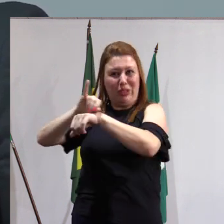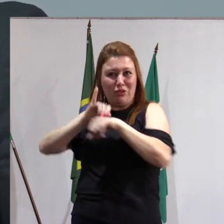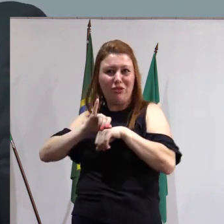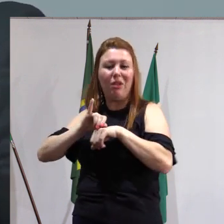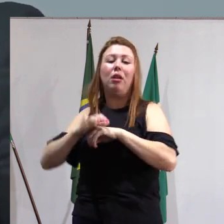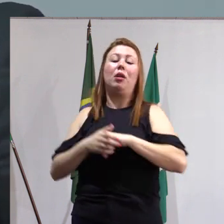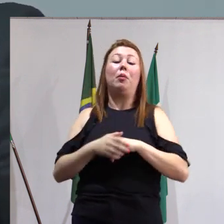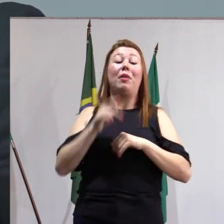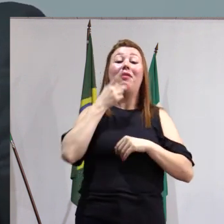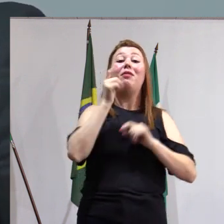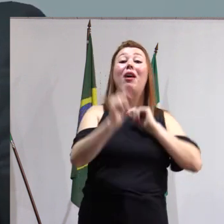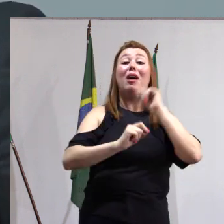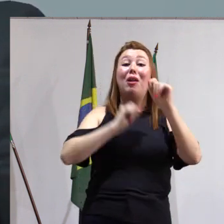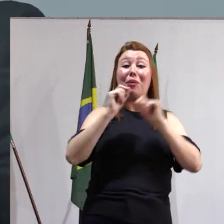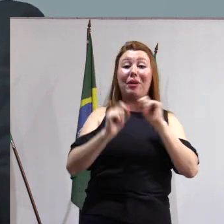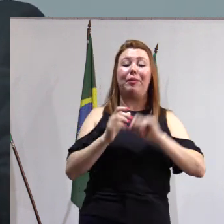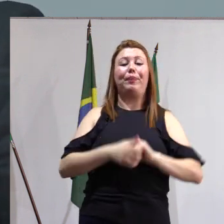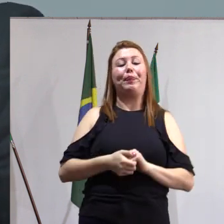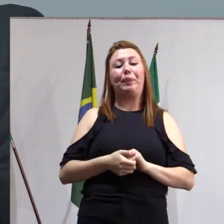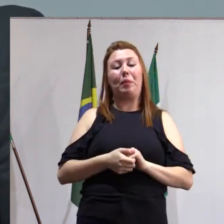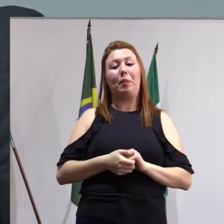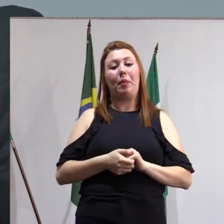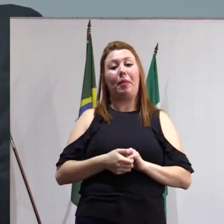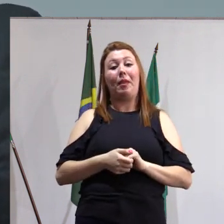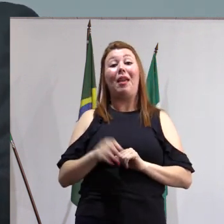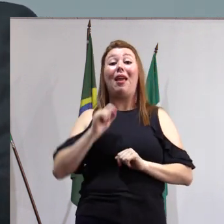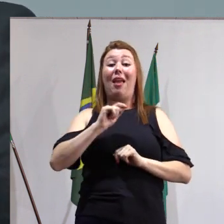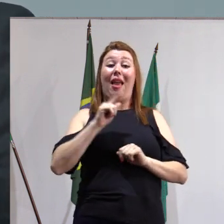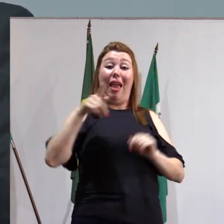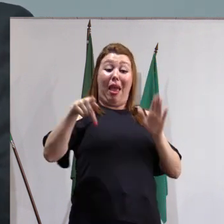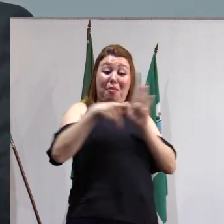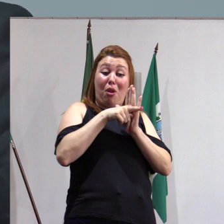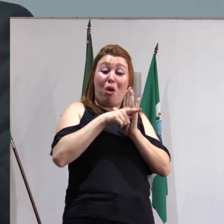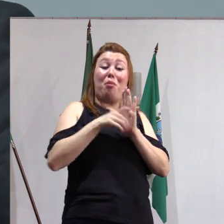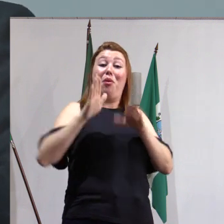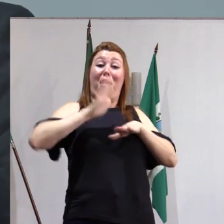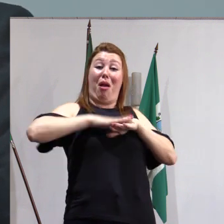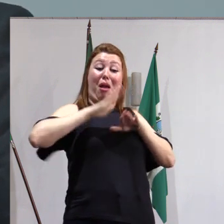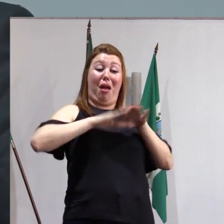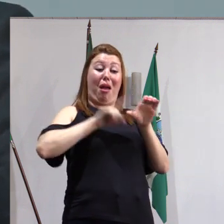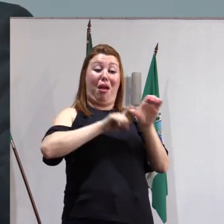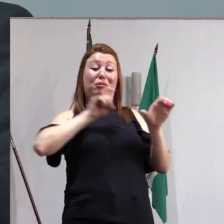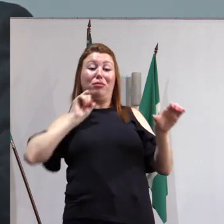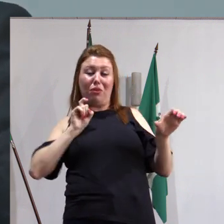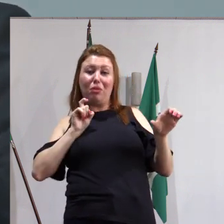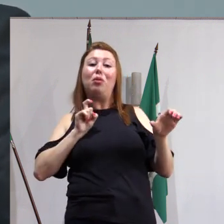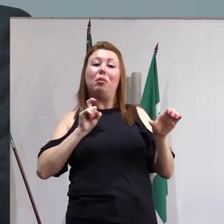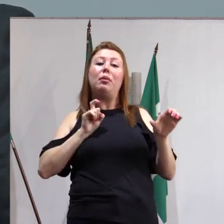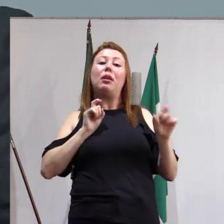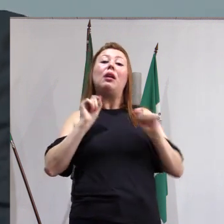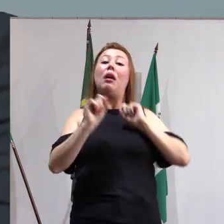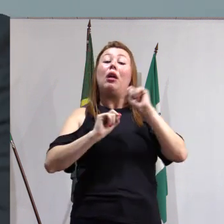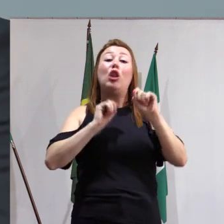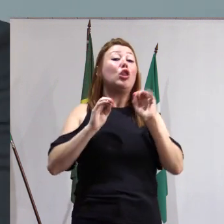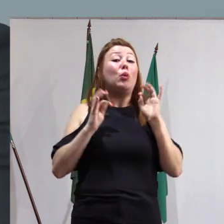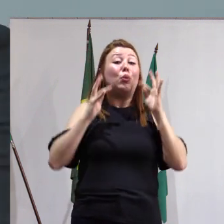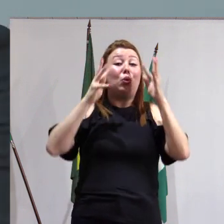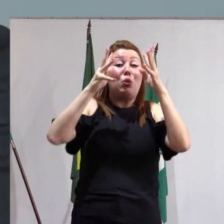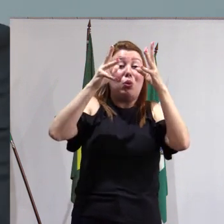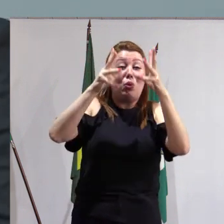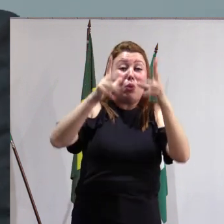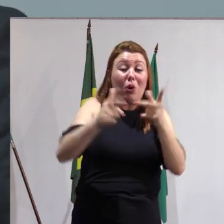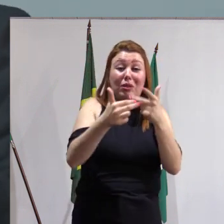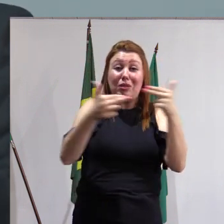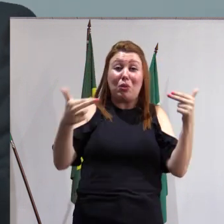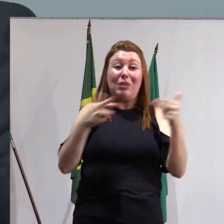constituem recursos do Fundo de Autonomia Financeira das Instituições Federais as receitas decorrentes de todas as possibilidades